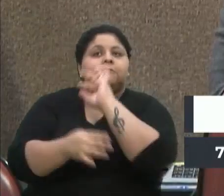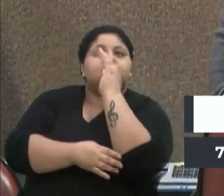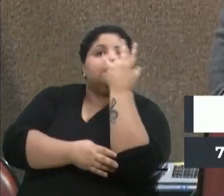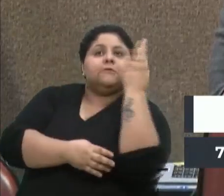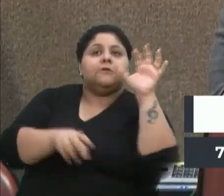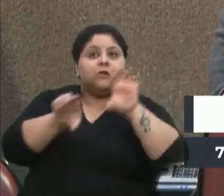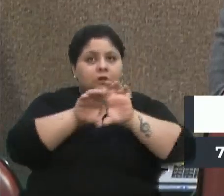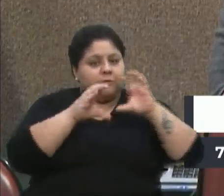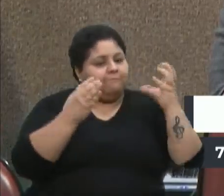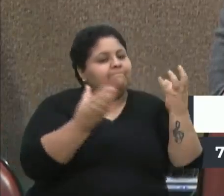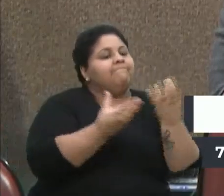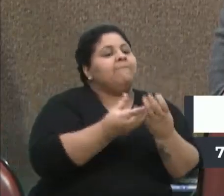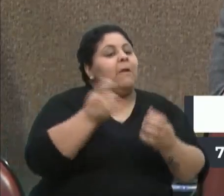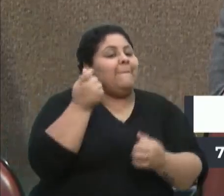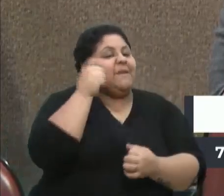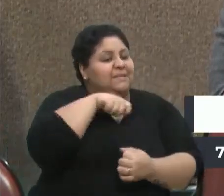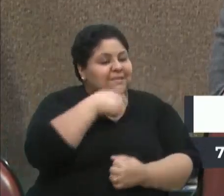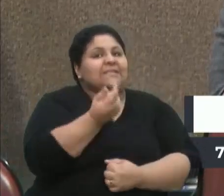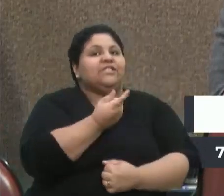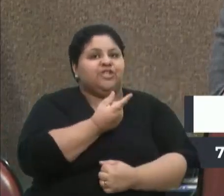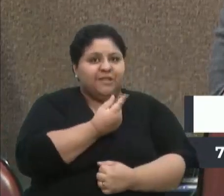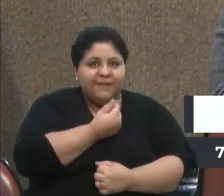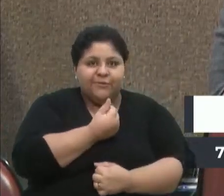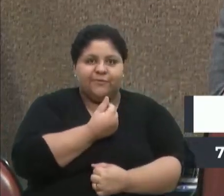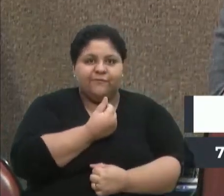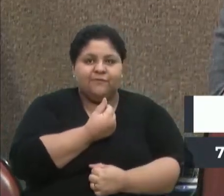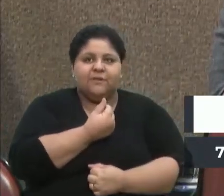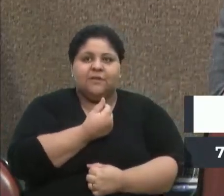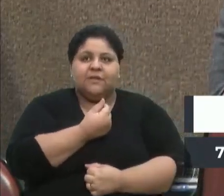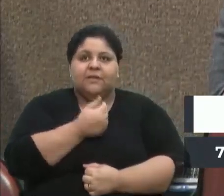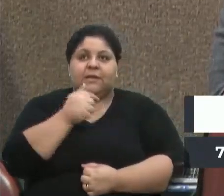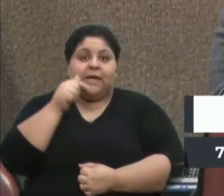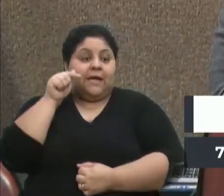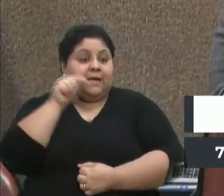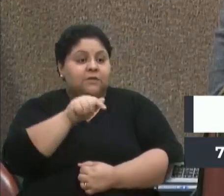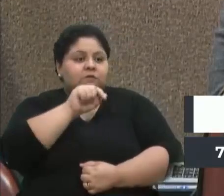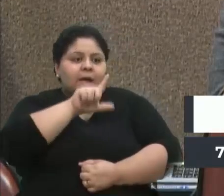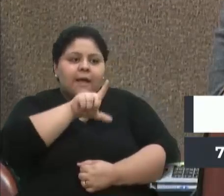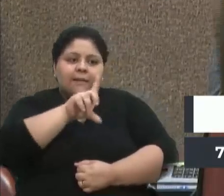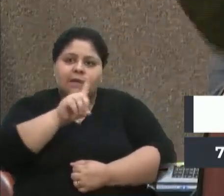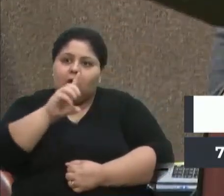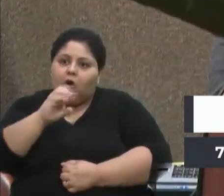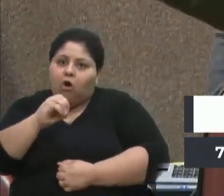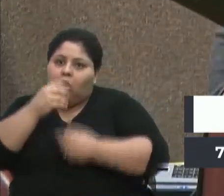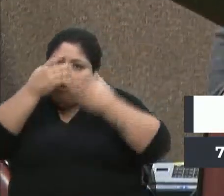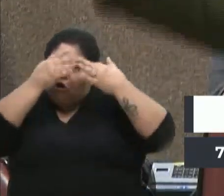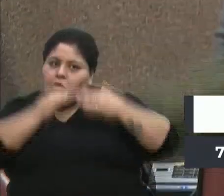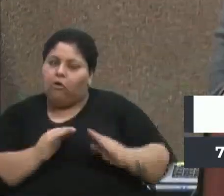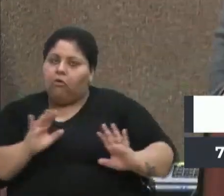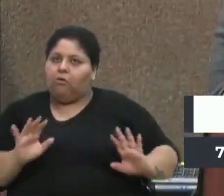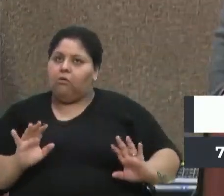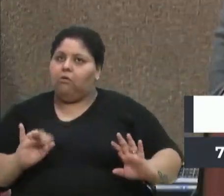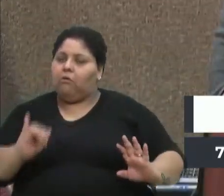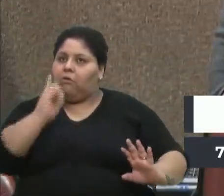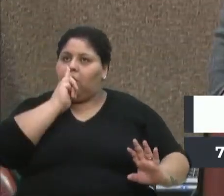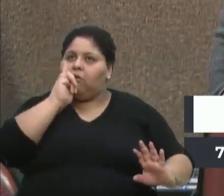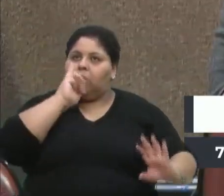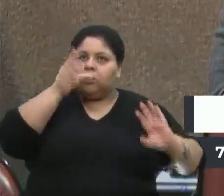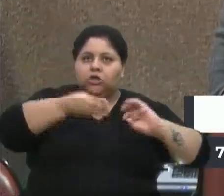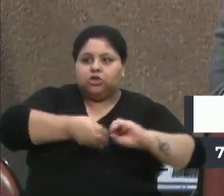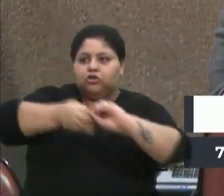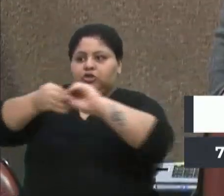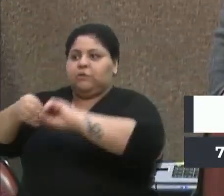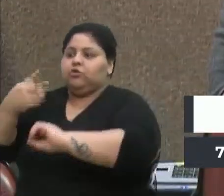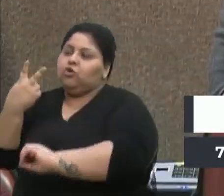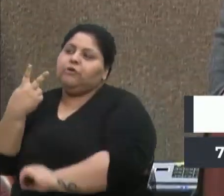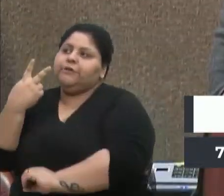orçamento. E é isso que a LDO fala. Bom, gente, se nós tirarmos 2,5 milhões, que é o que diz a emenda